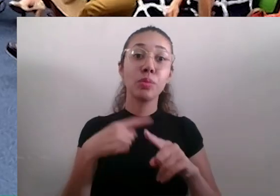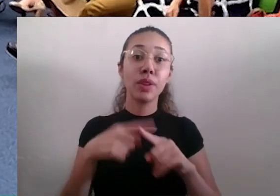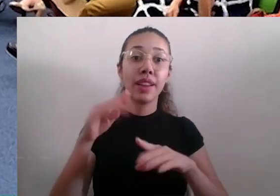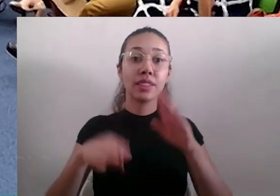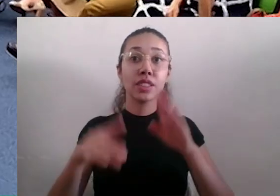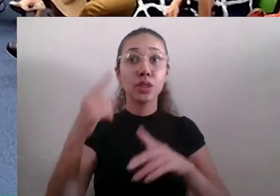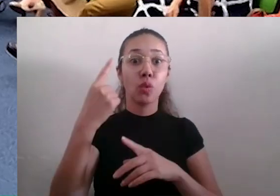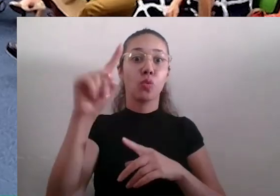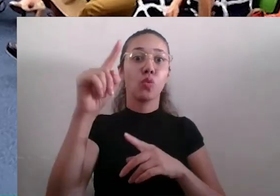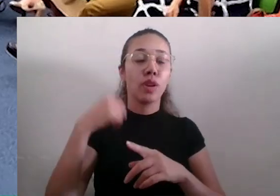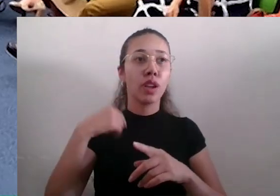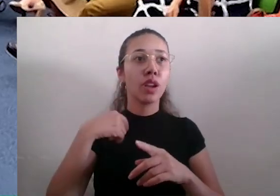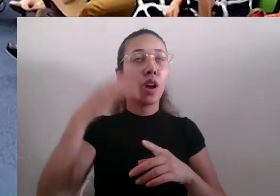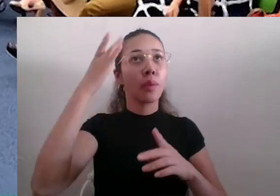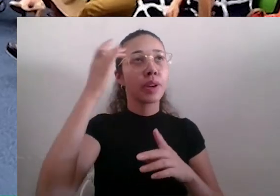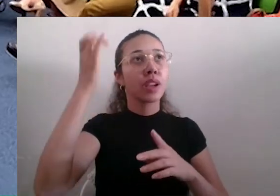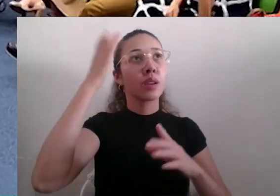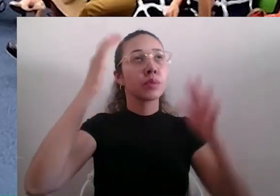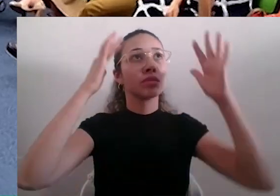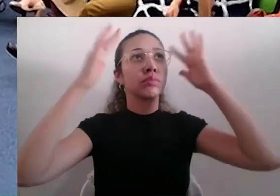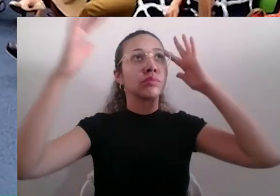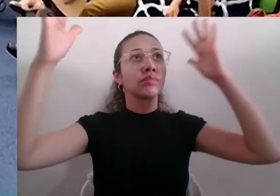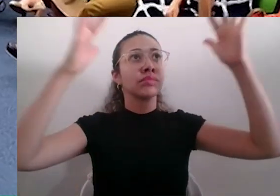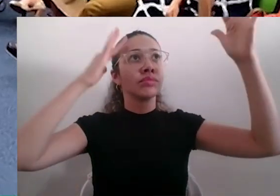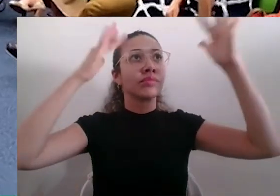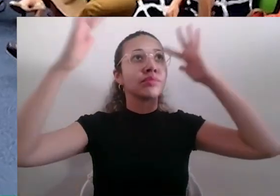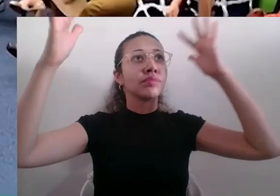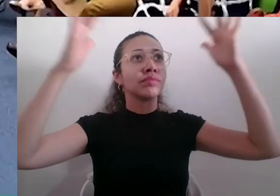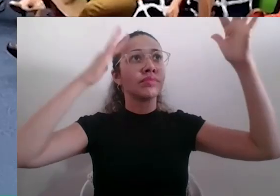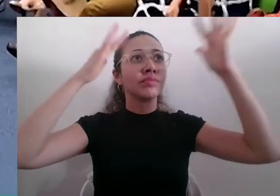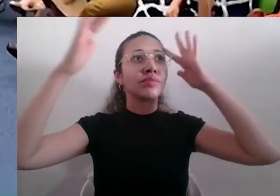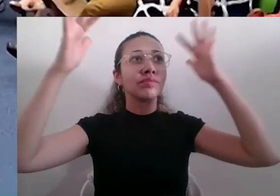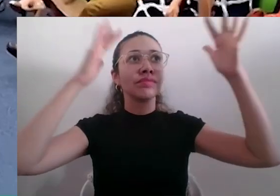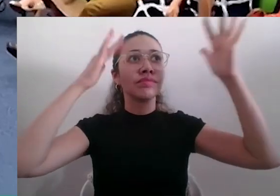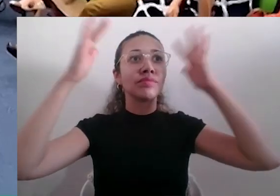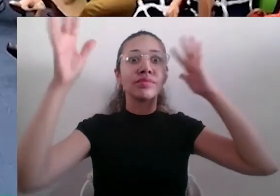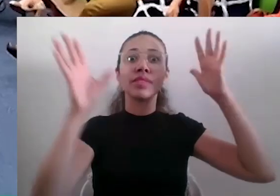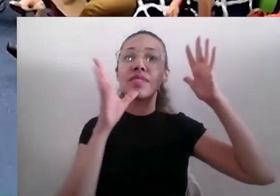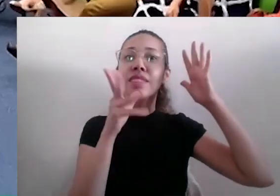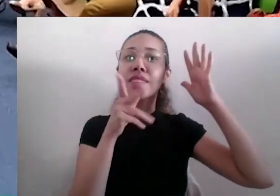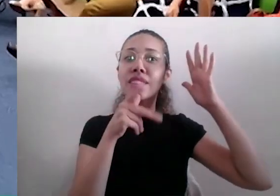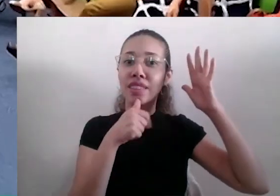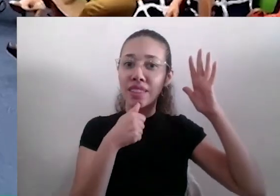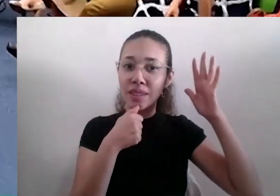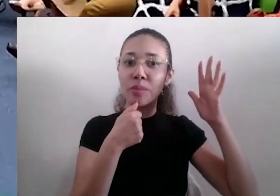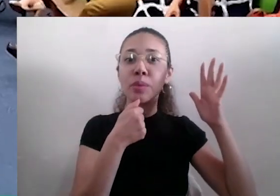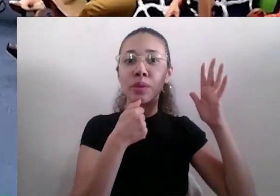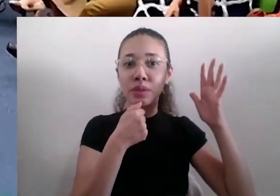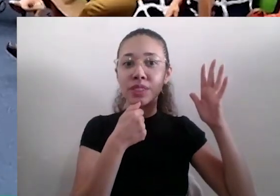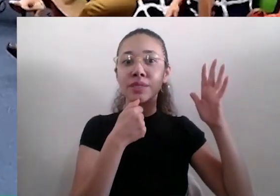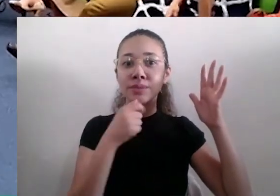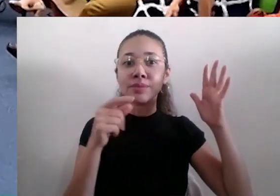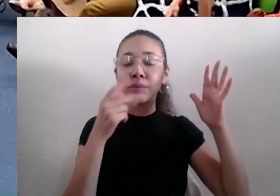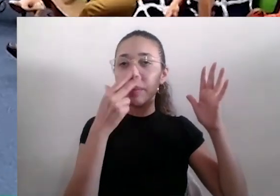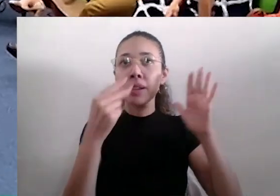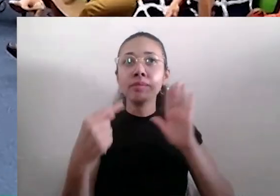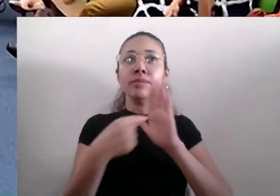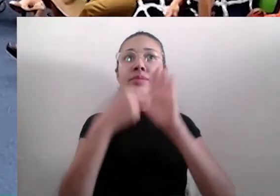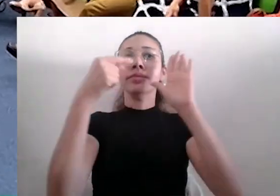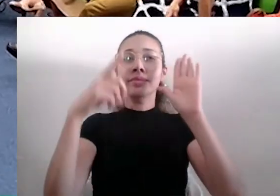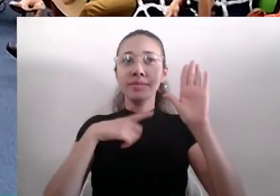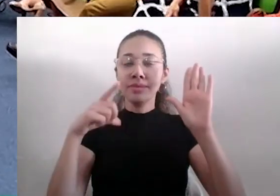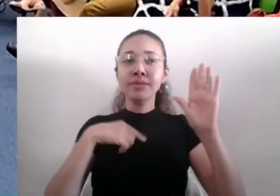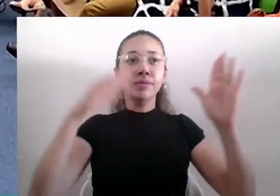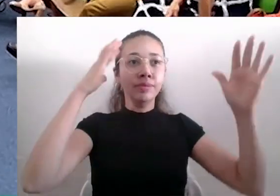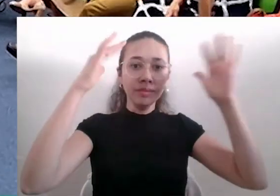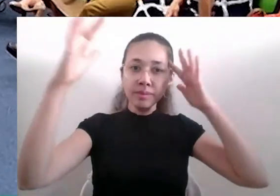episódio eu ainda não terminei de digerir aquilo eu não consegui ainda chegar no ponto Então ele me toca muito e